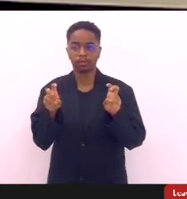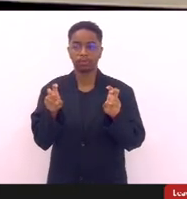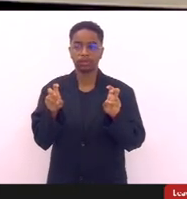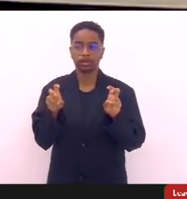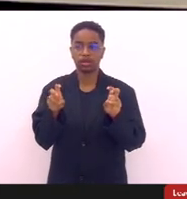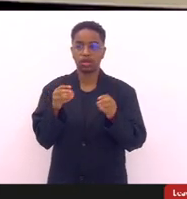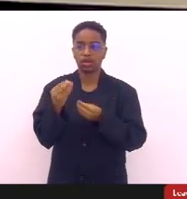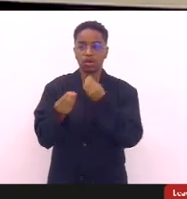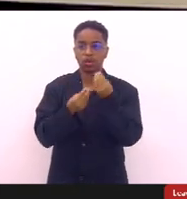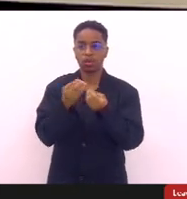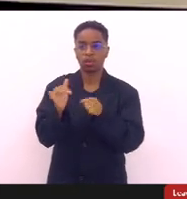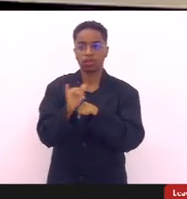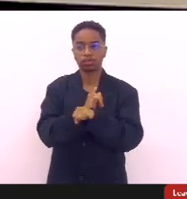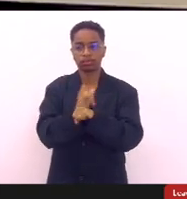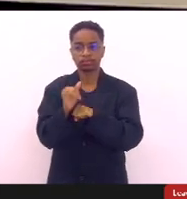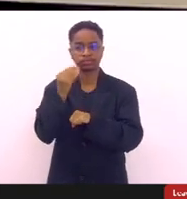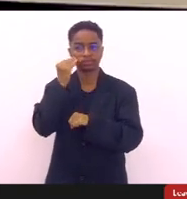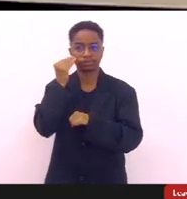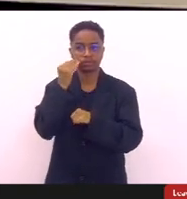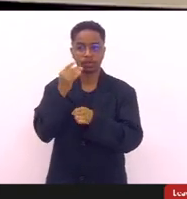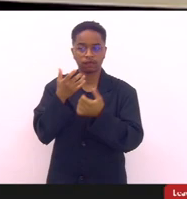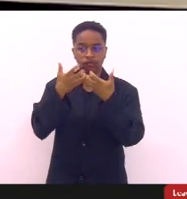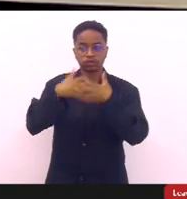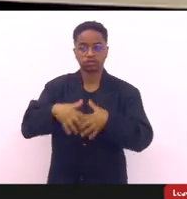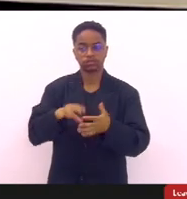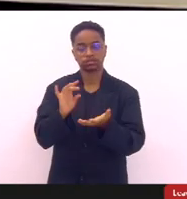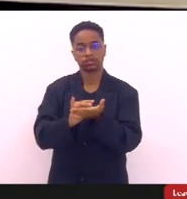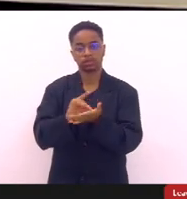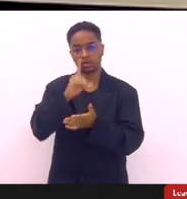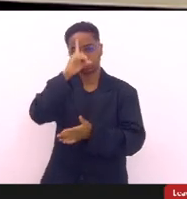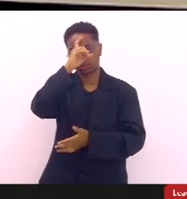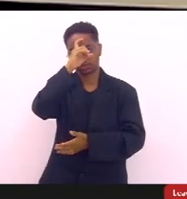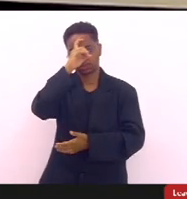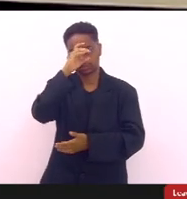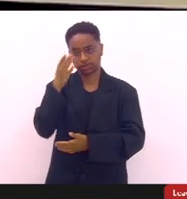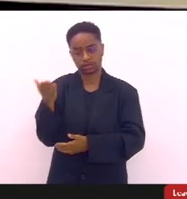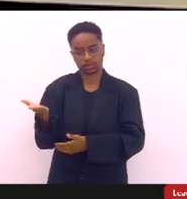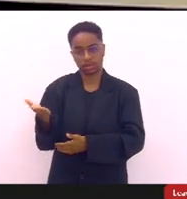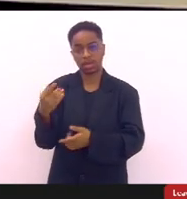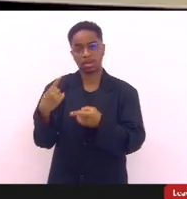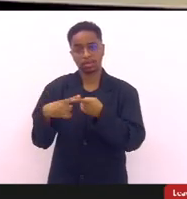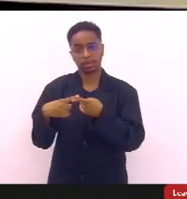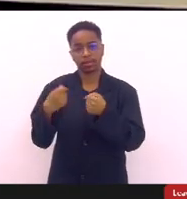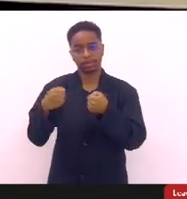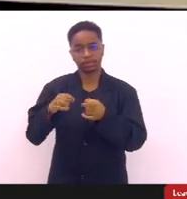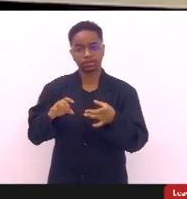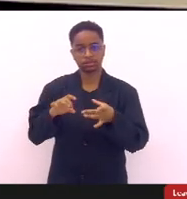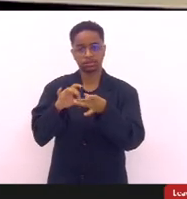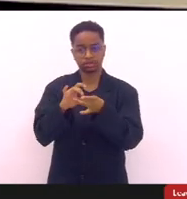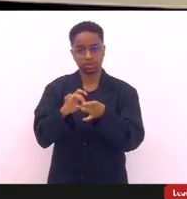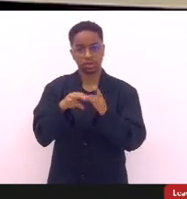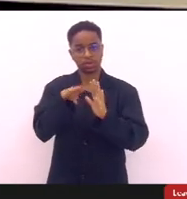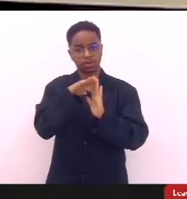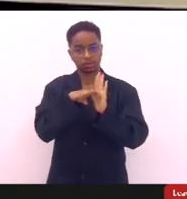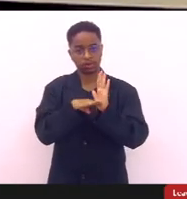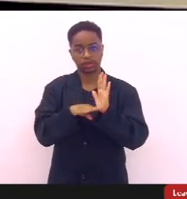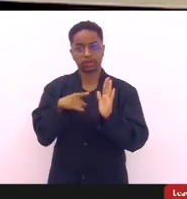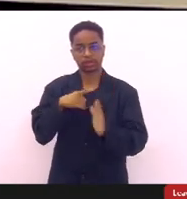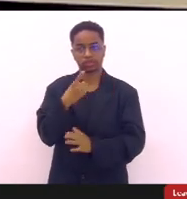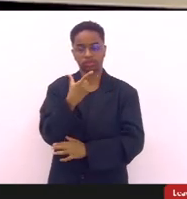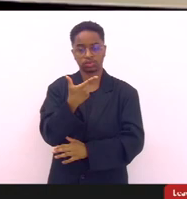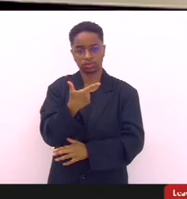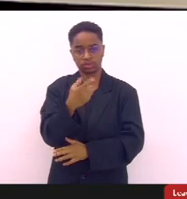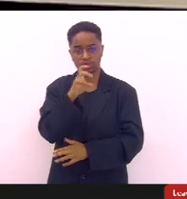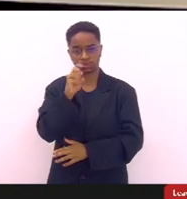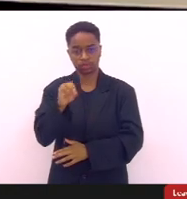qual é a estratégia de fazer funcionar o hospital sanatório penal. Acho que isso tem que estar no bojo desse programa de 250 milhões, porque